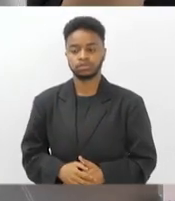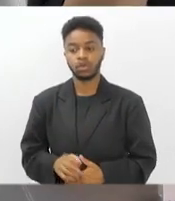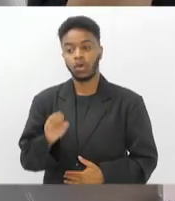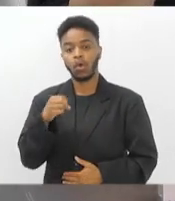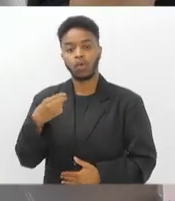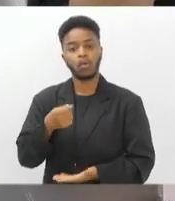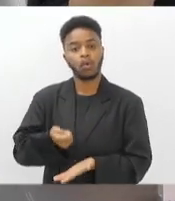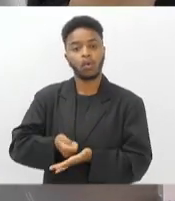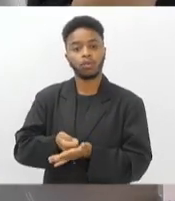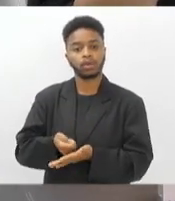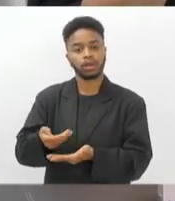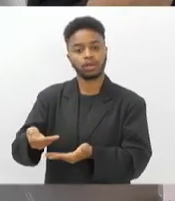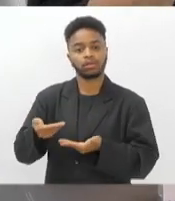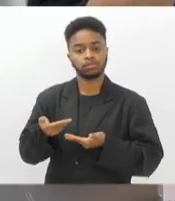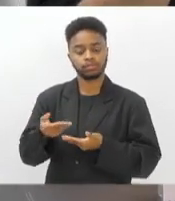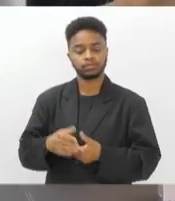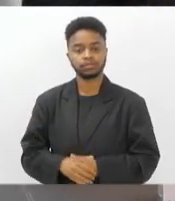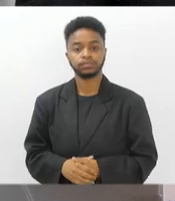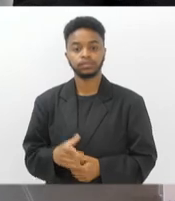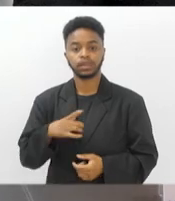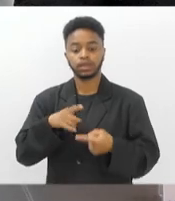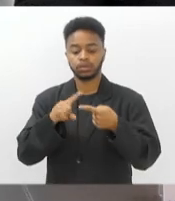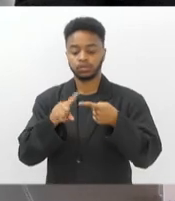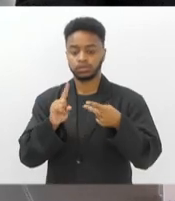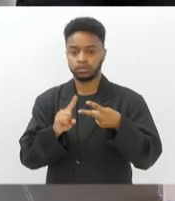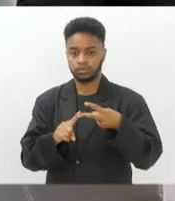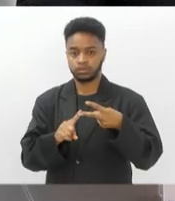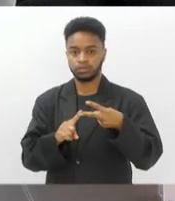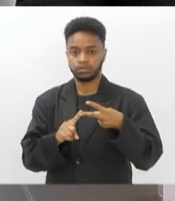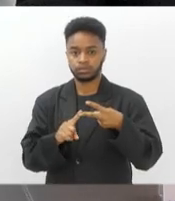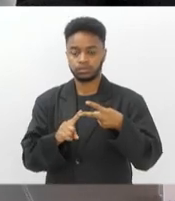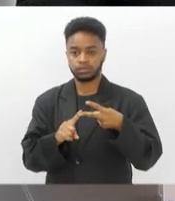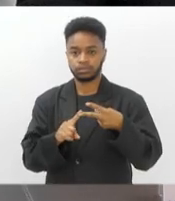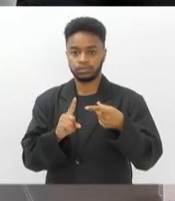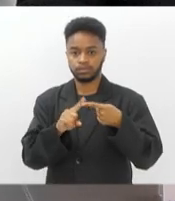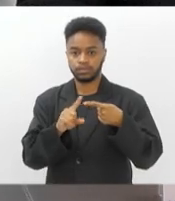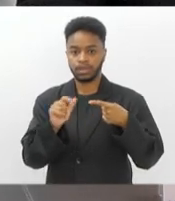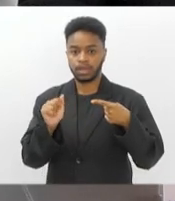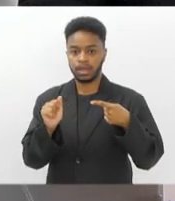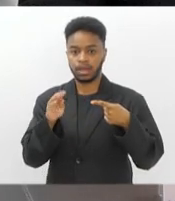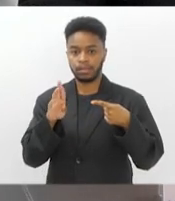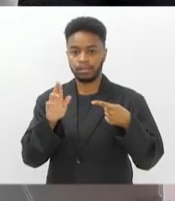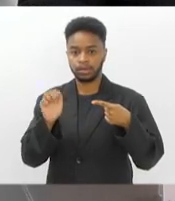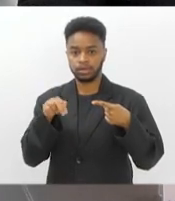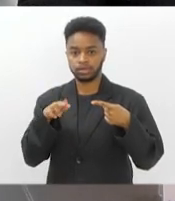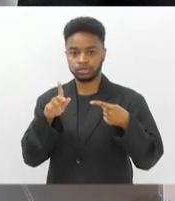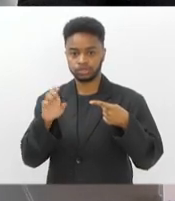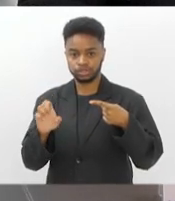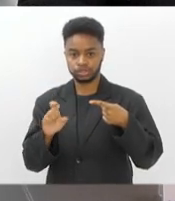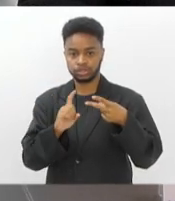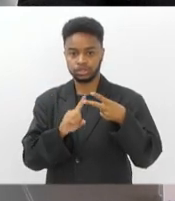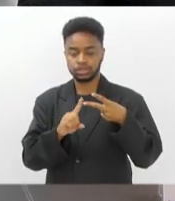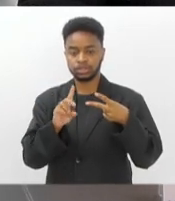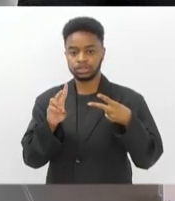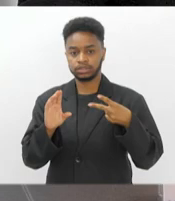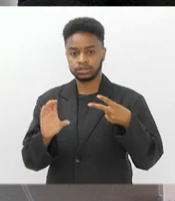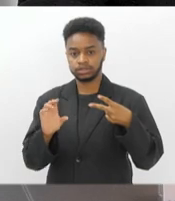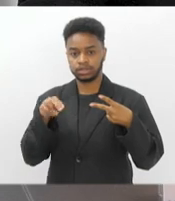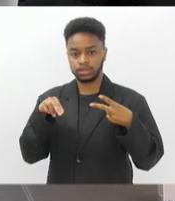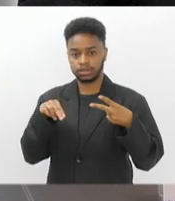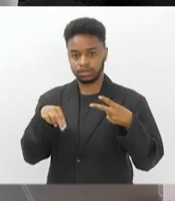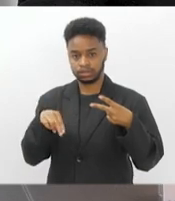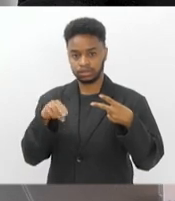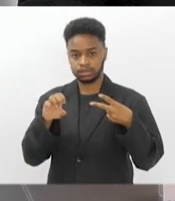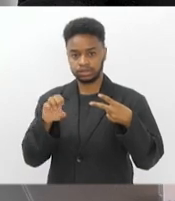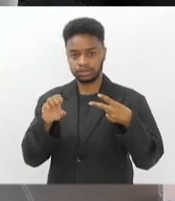há dois eh personagens aqui que é a abrange e a CN seg que é a corretora